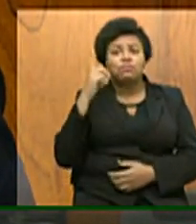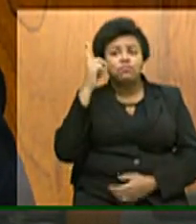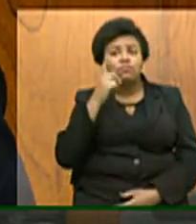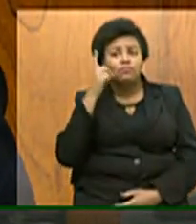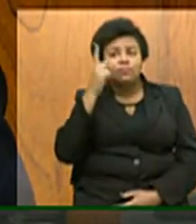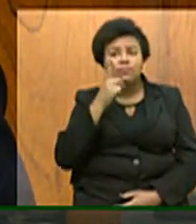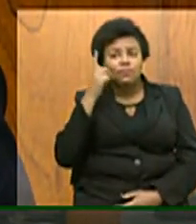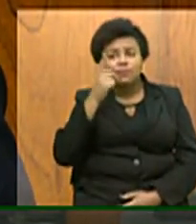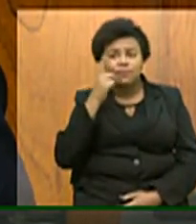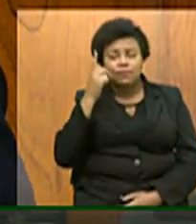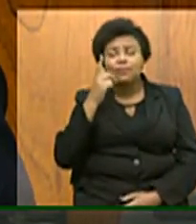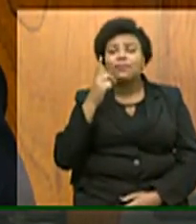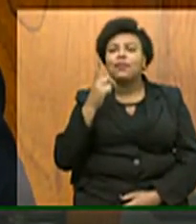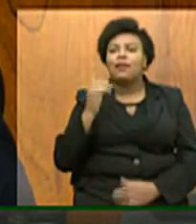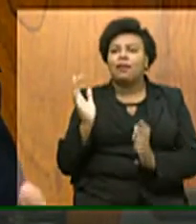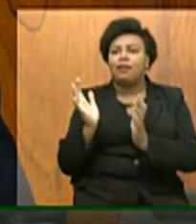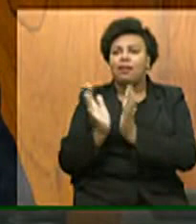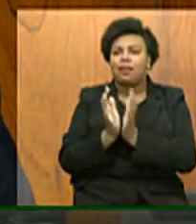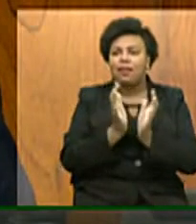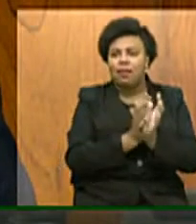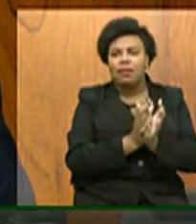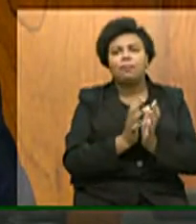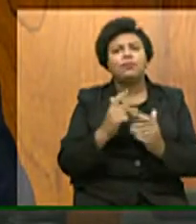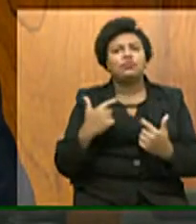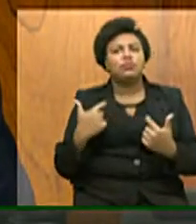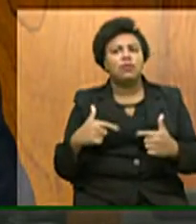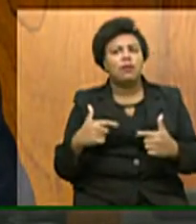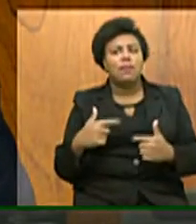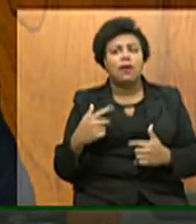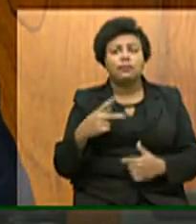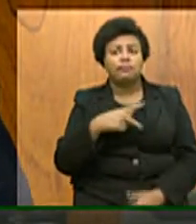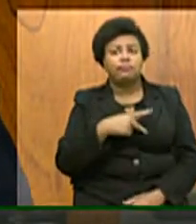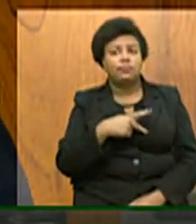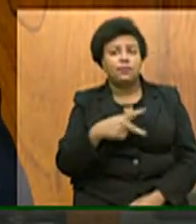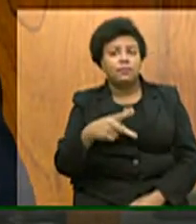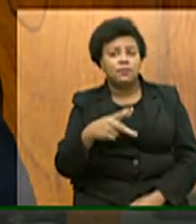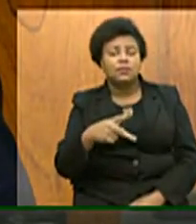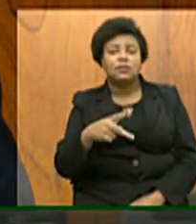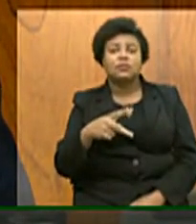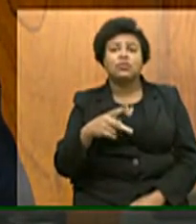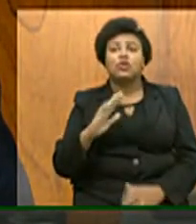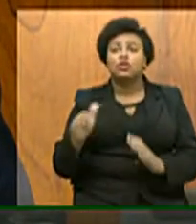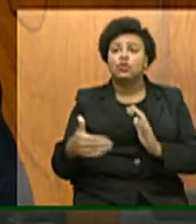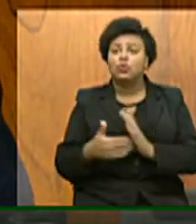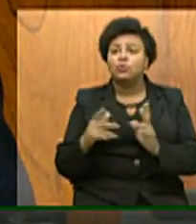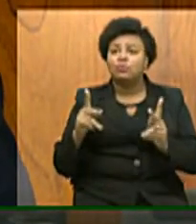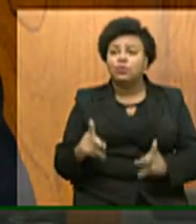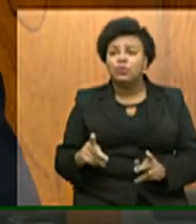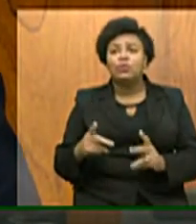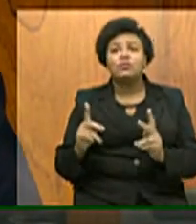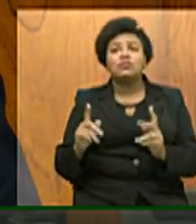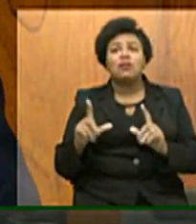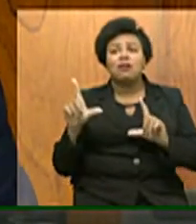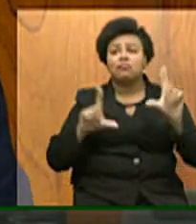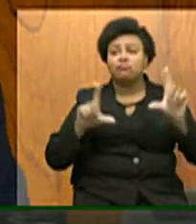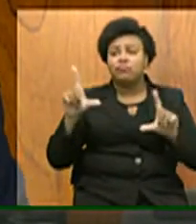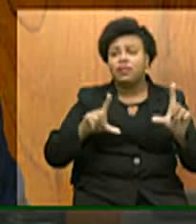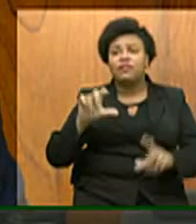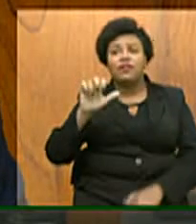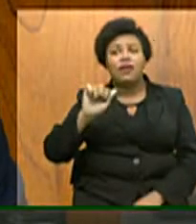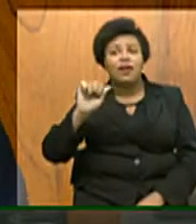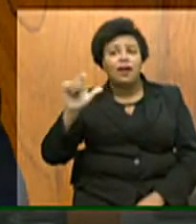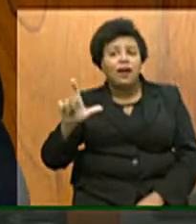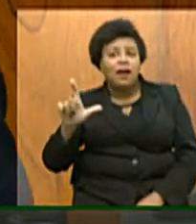deputados, as equipes de trabalho aqui da presidência, todos que nos acompanharam pela TV Assembleia e